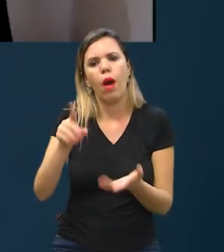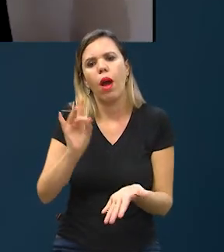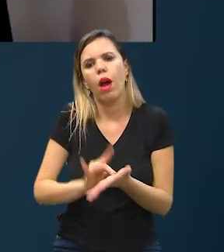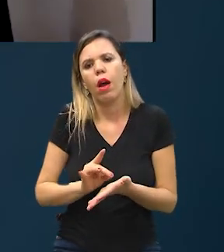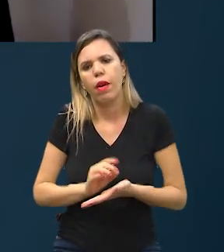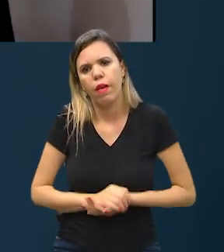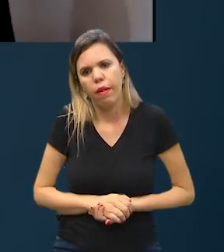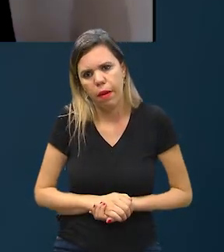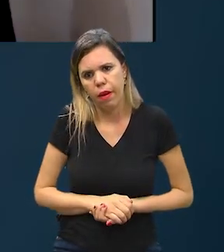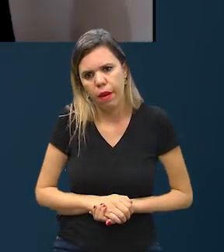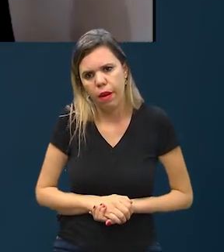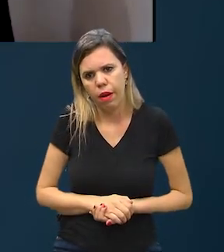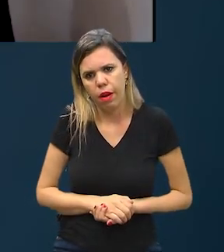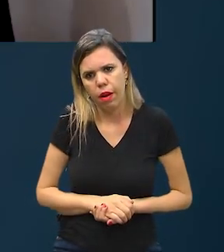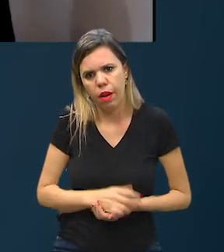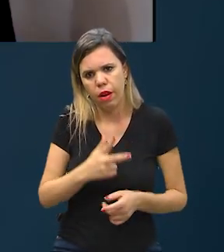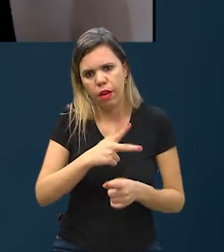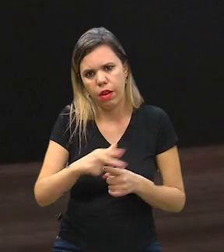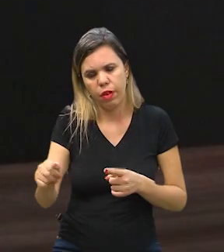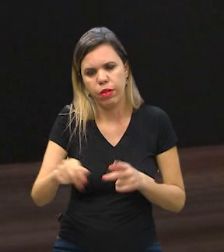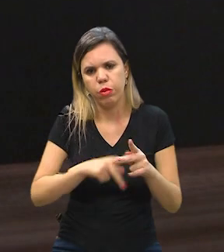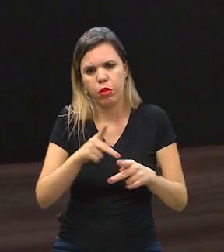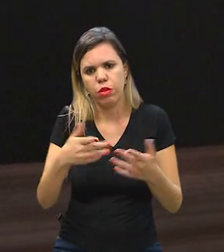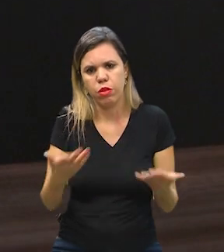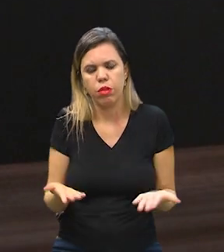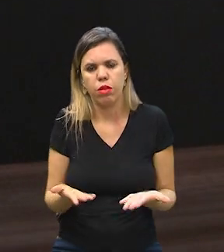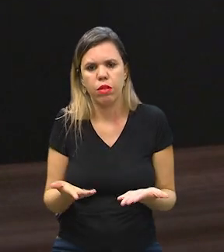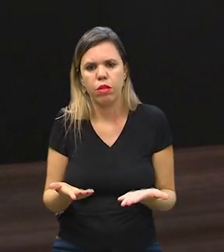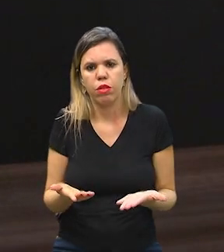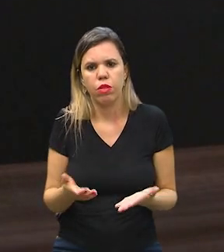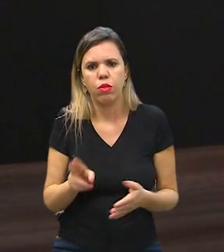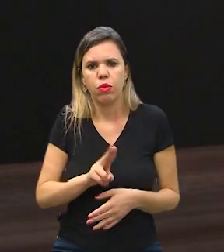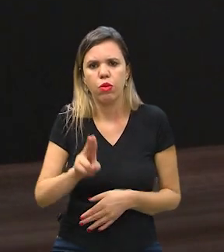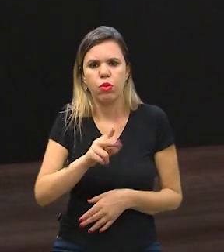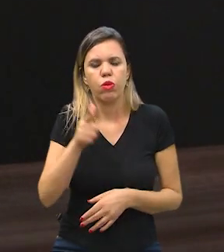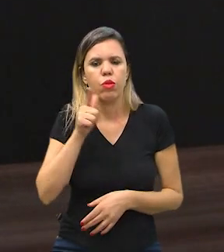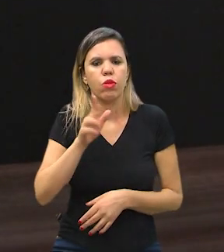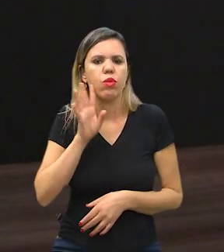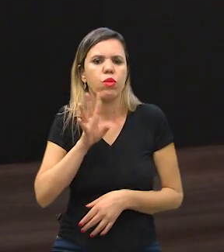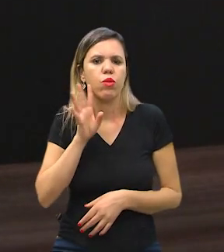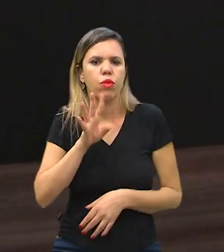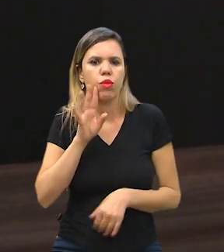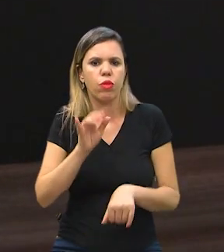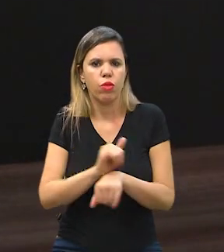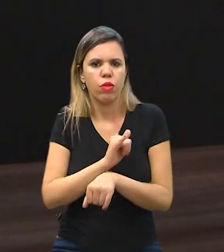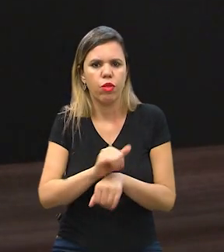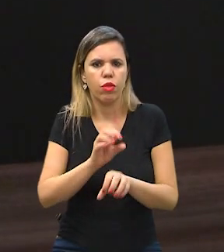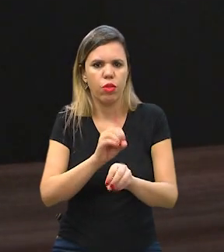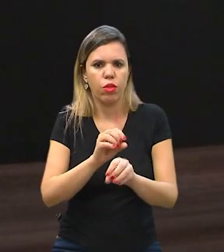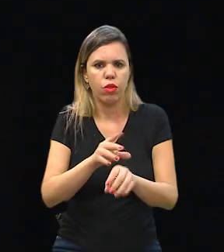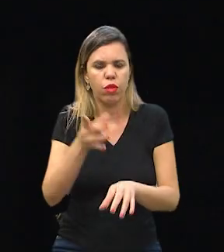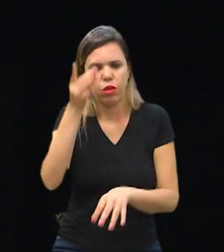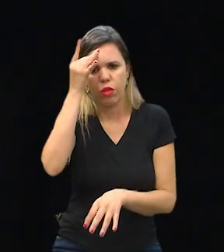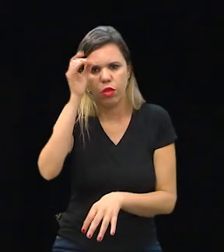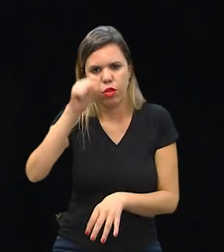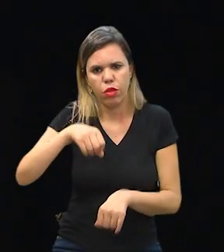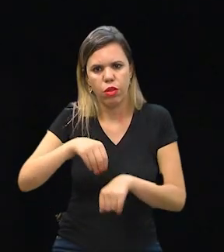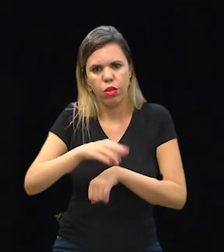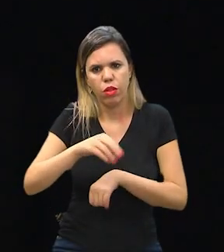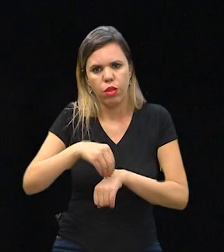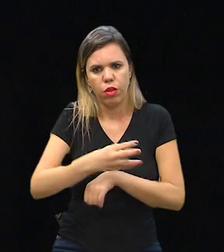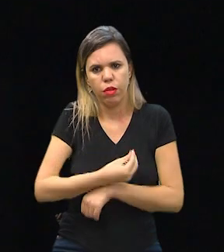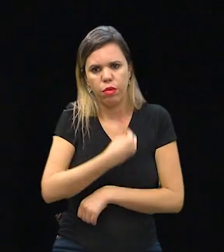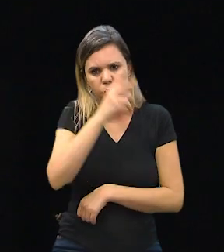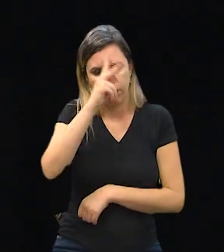agência realmente é que a quebrada vença. E vocês usaram um caminho muito legal, a educação também, né? Sim, eu levo